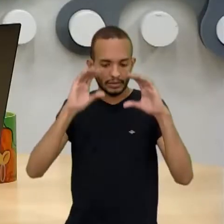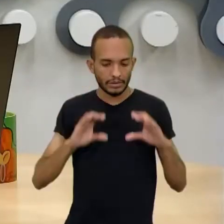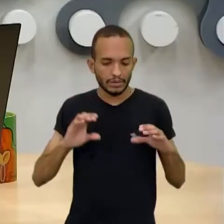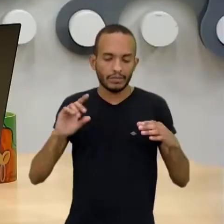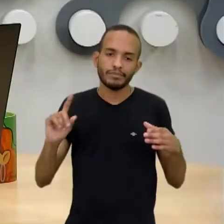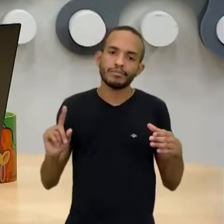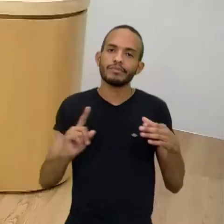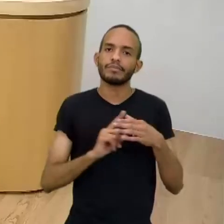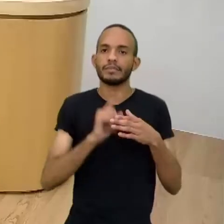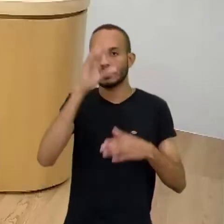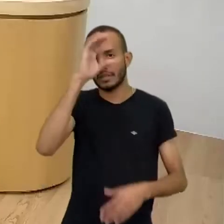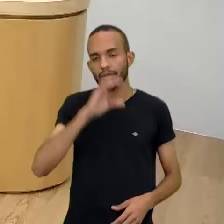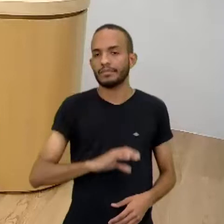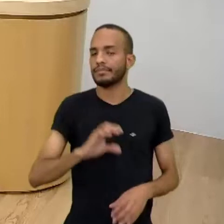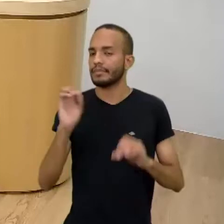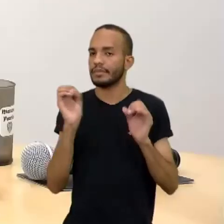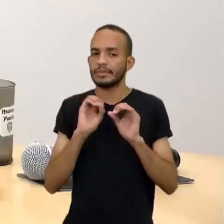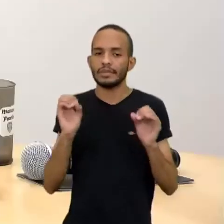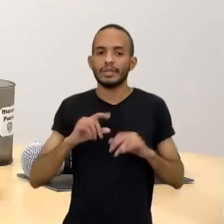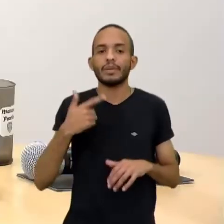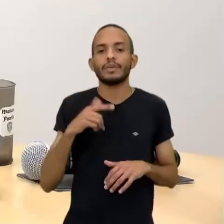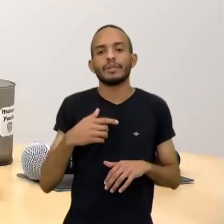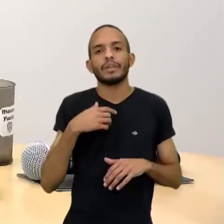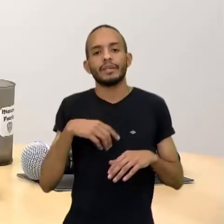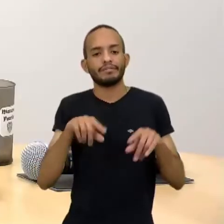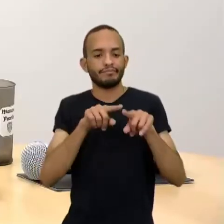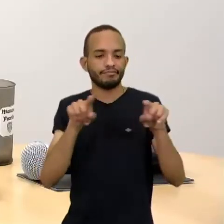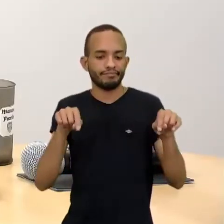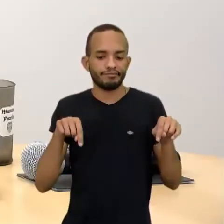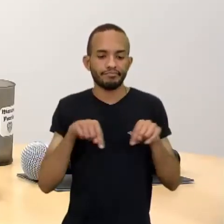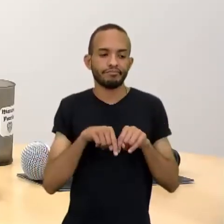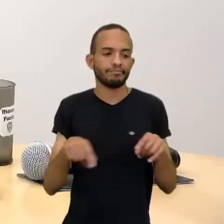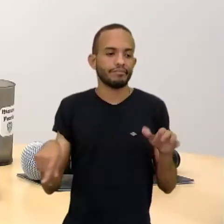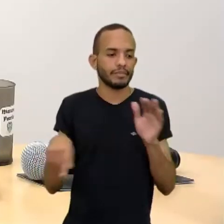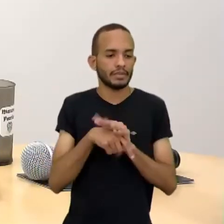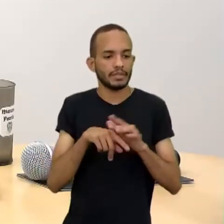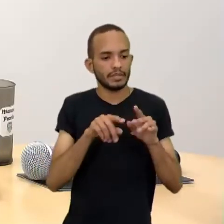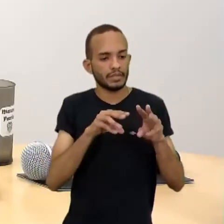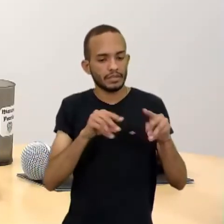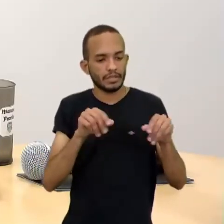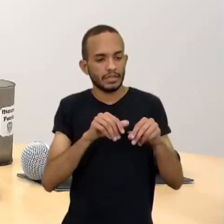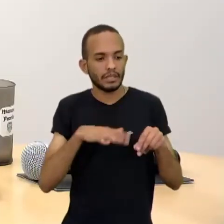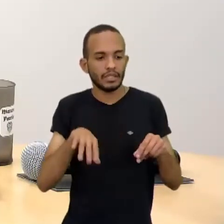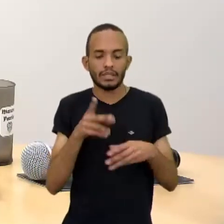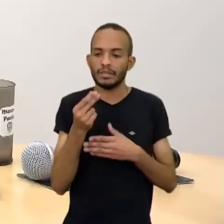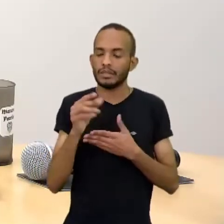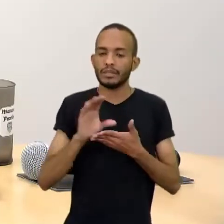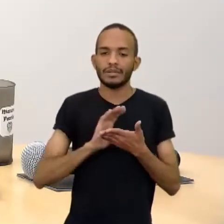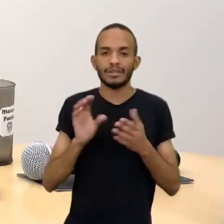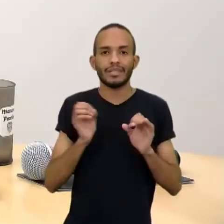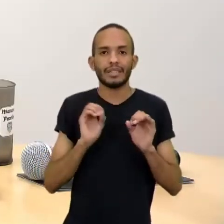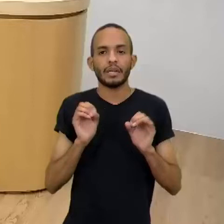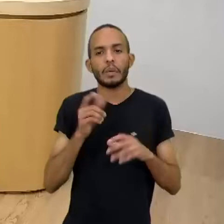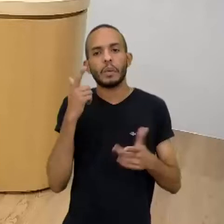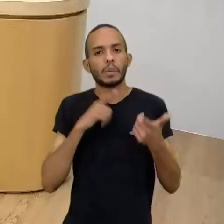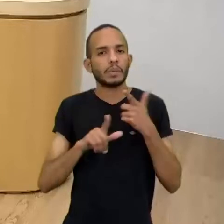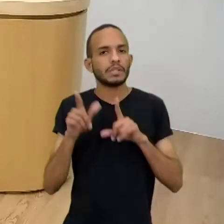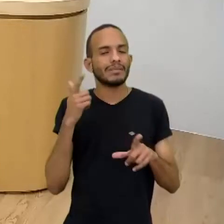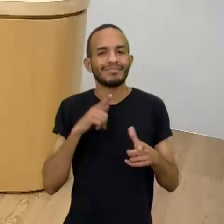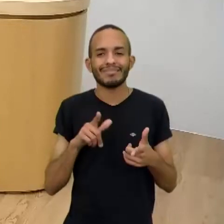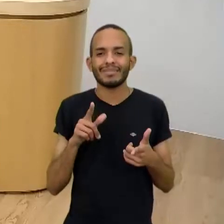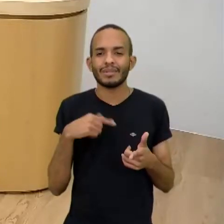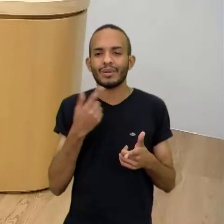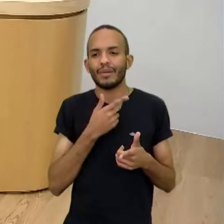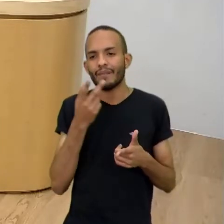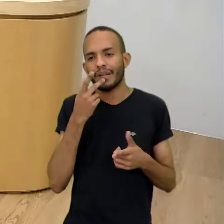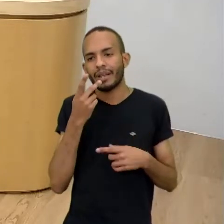nenhuma reparação, não ganham terra, não ganham... um retorno financeiro. E sabe, Pro, a gente está falando de ganhar aqui, a